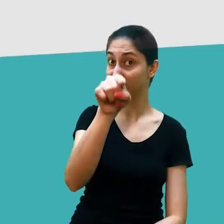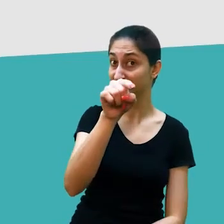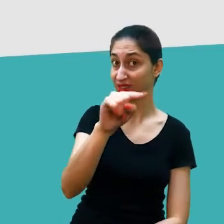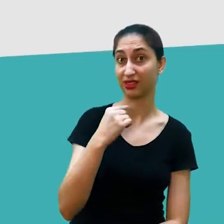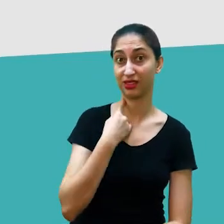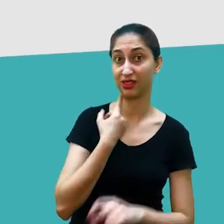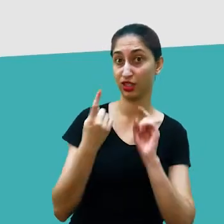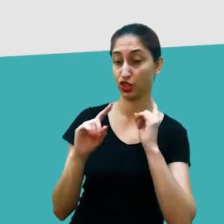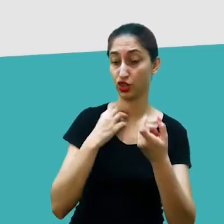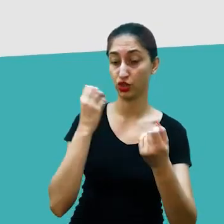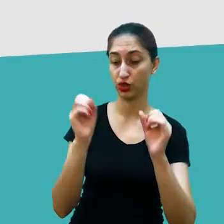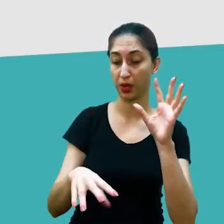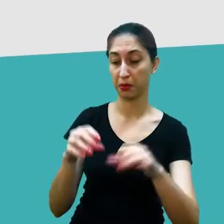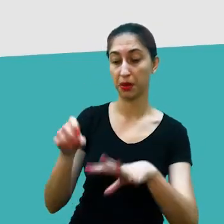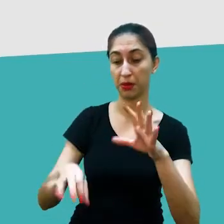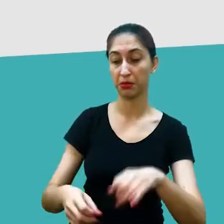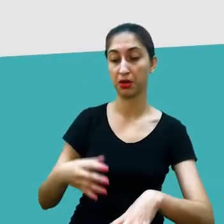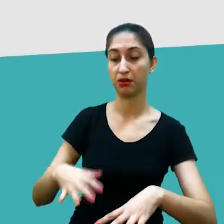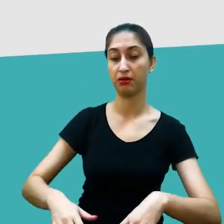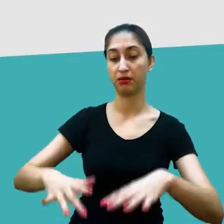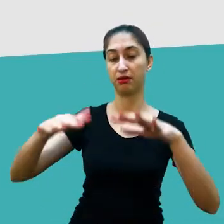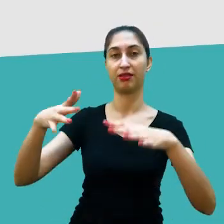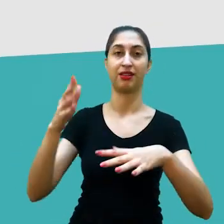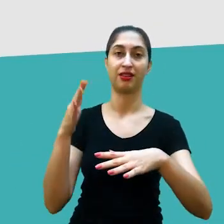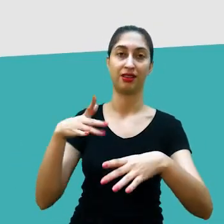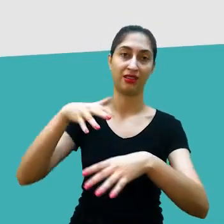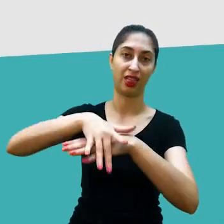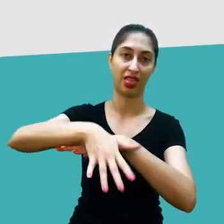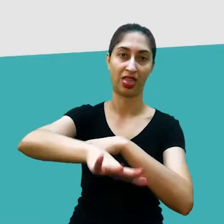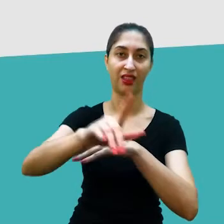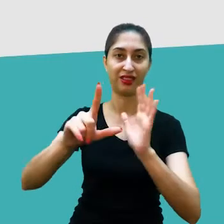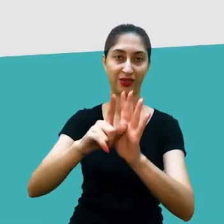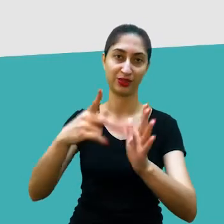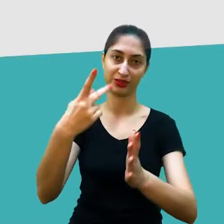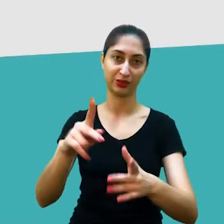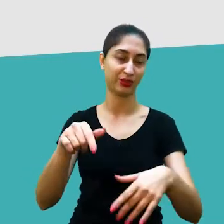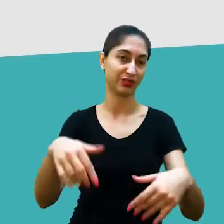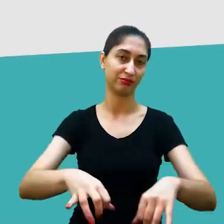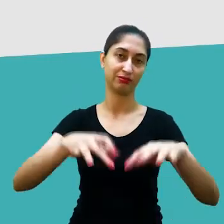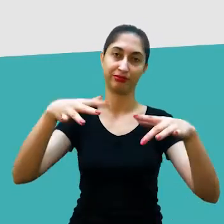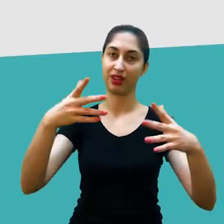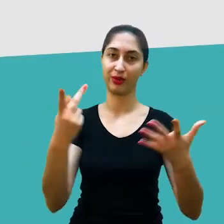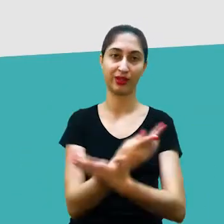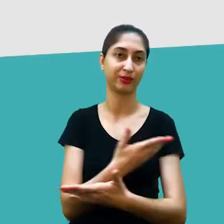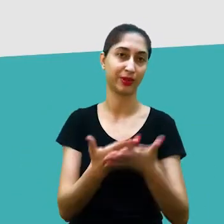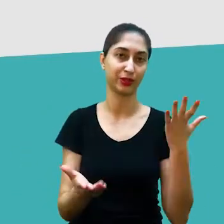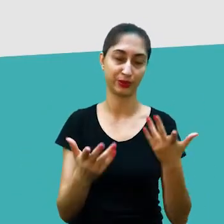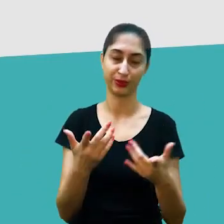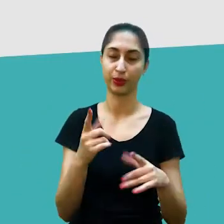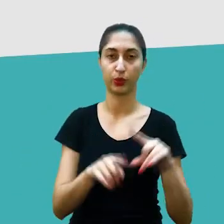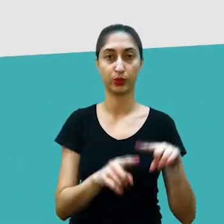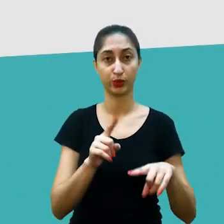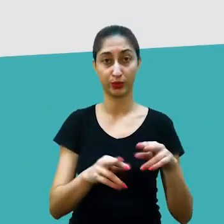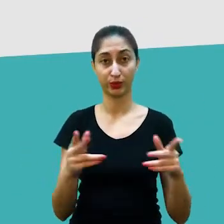tem uma consequência. Eu acho que nós estamos mais atentos a isso. Né? Mas, se a gente pensar que os antigos já faziam